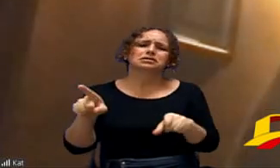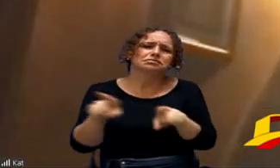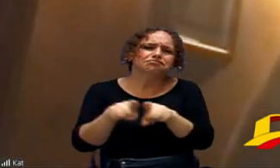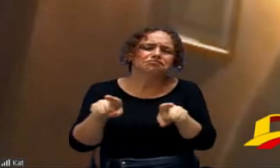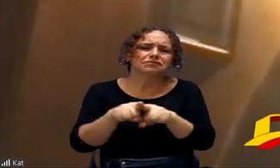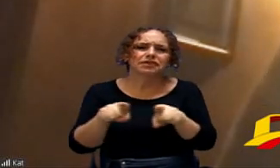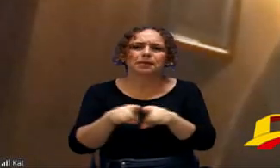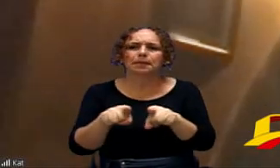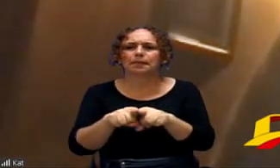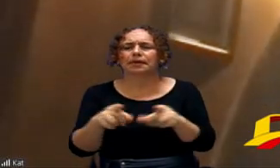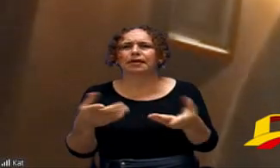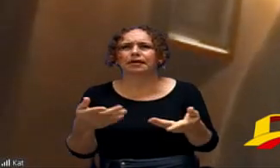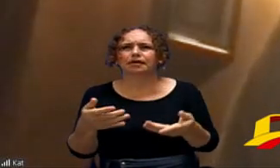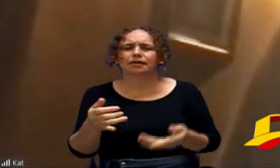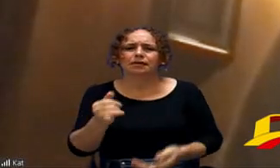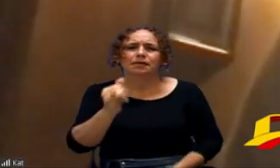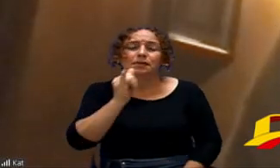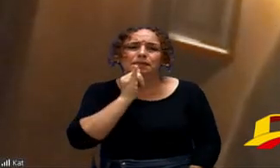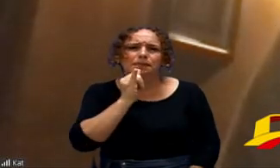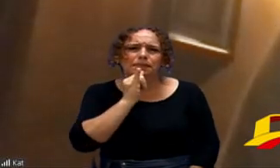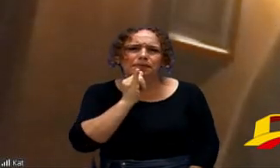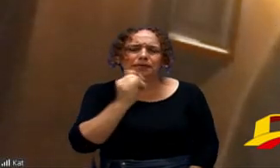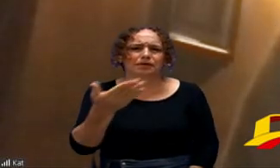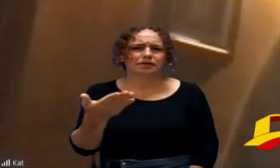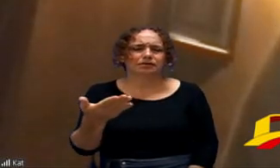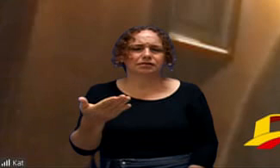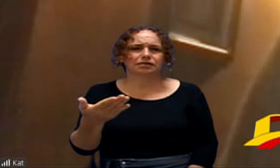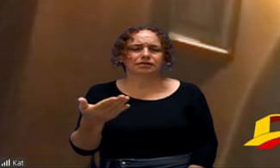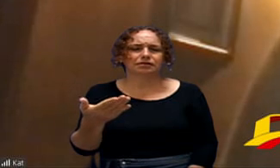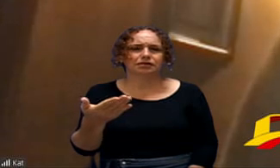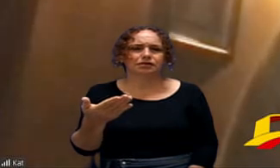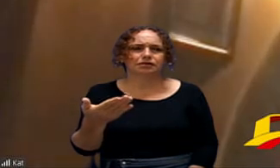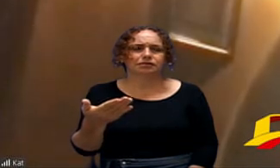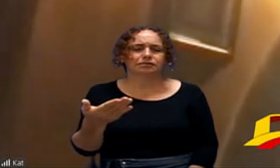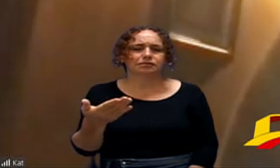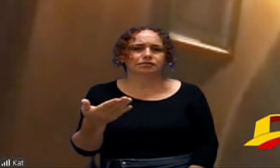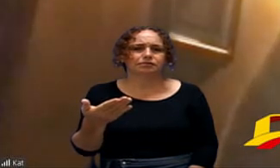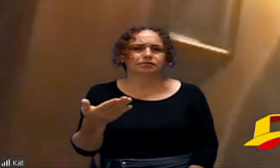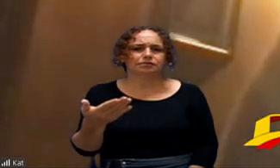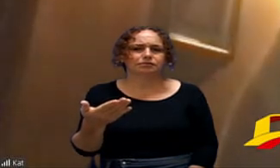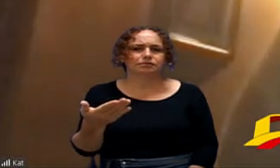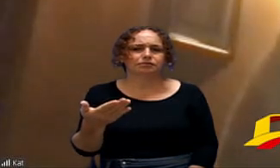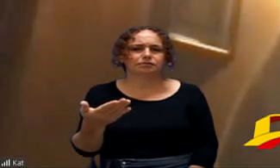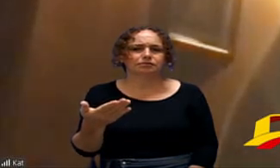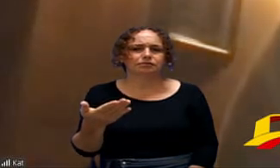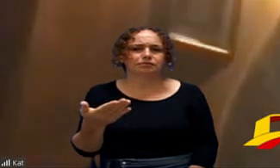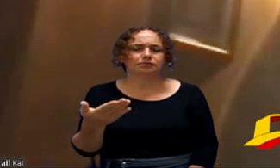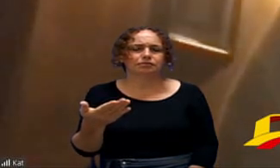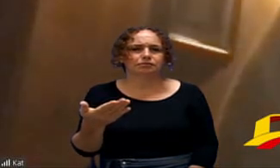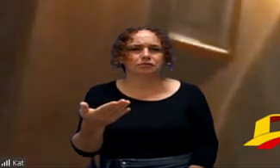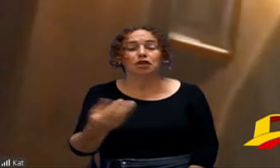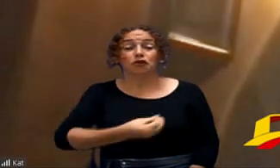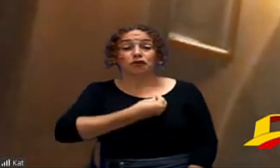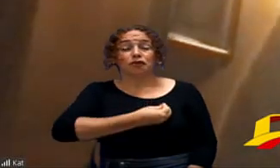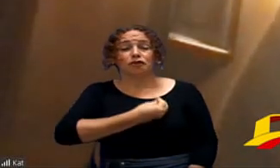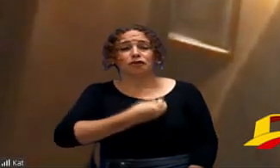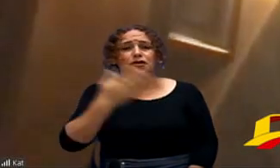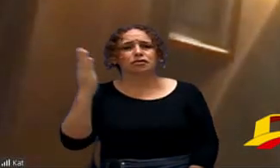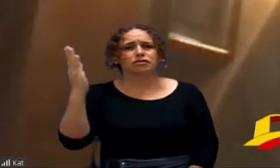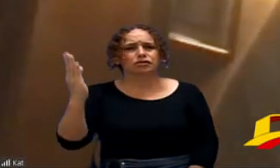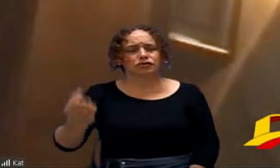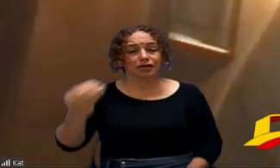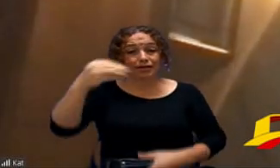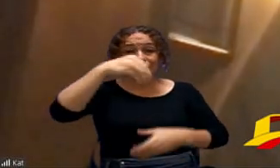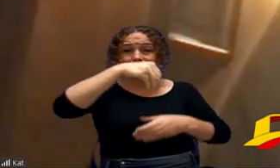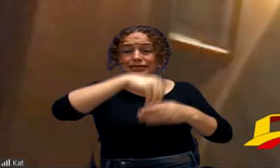mais de 50 anos dentro do santuário, desculpa, 50 anos dentro dos zoológicos, e todos